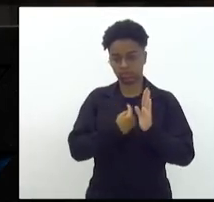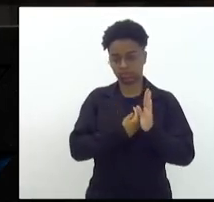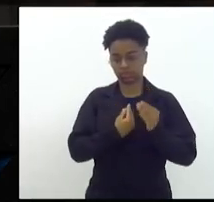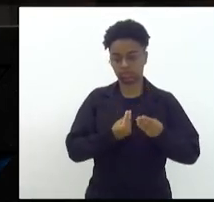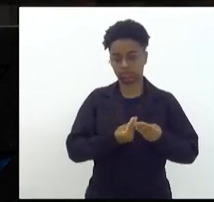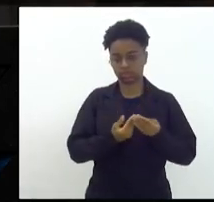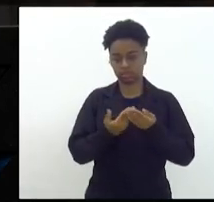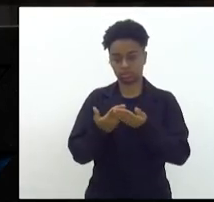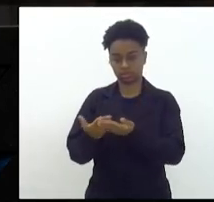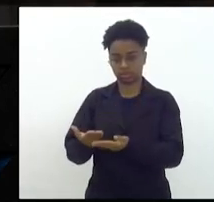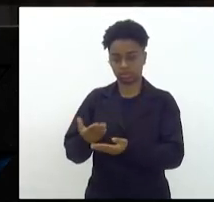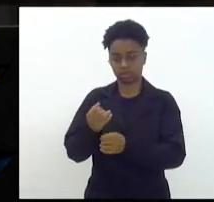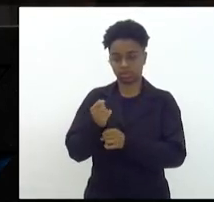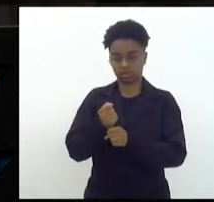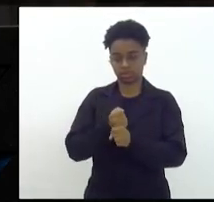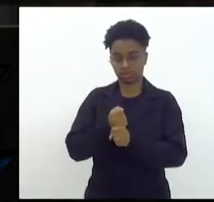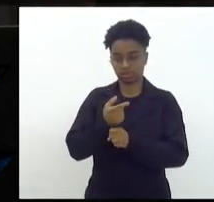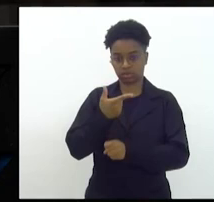2016